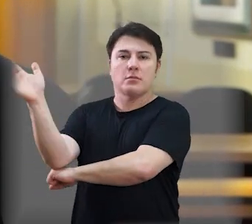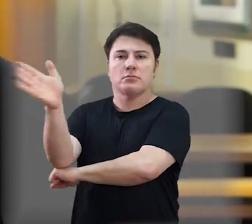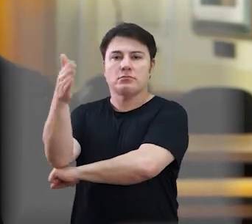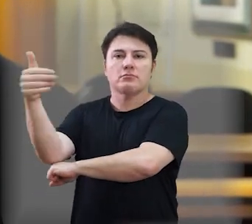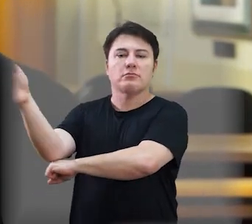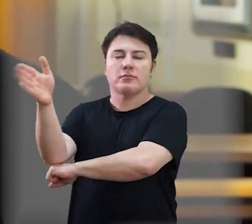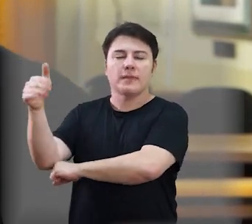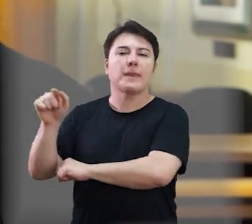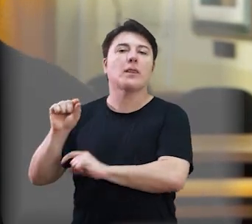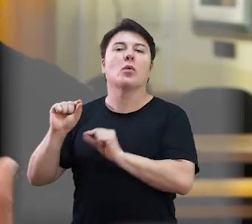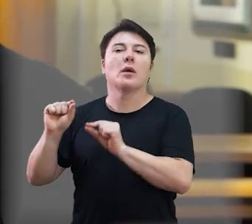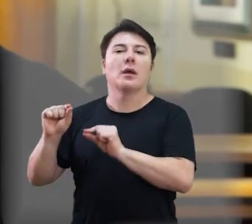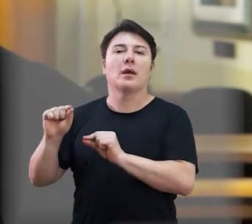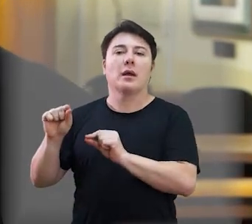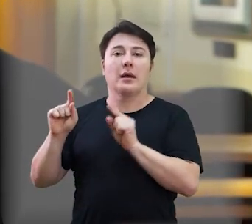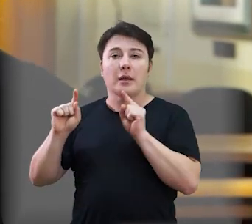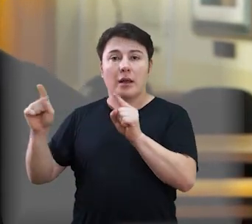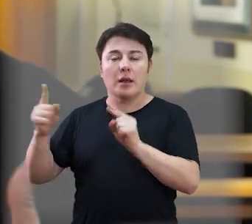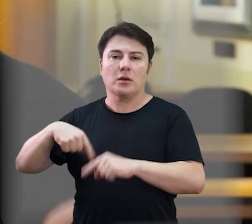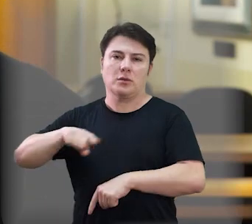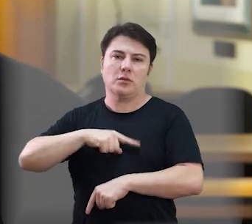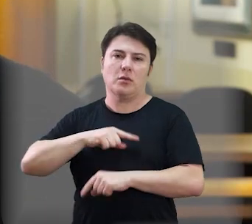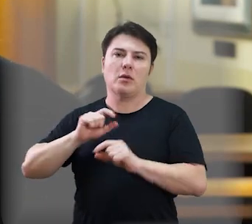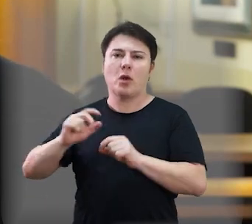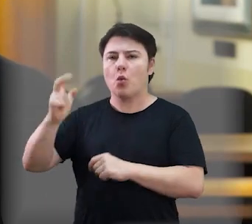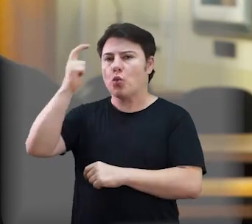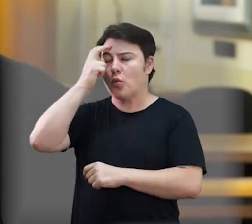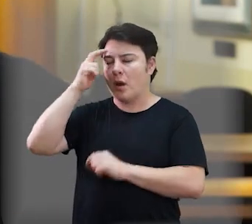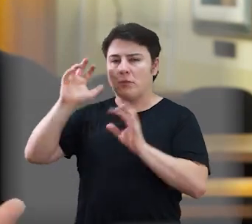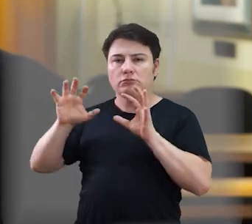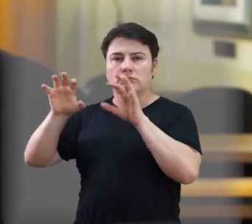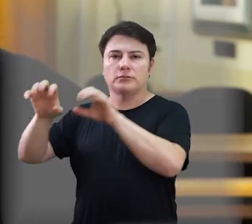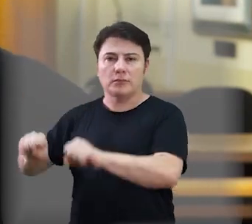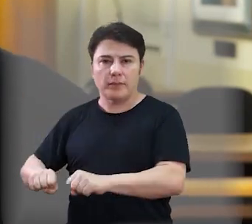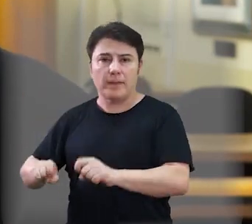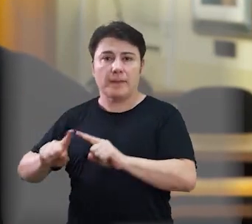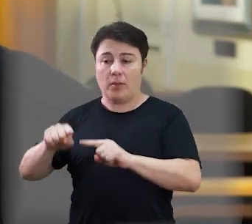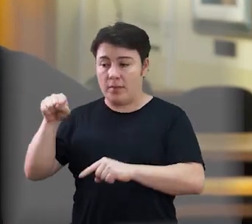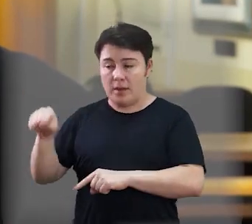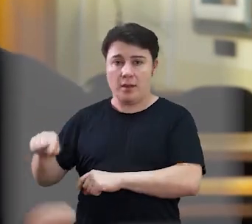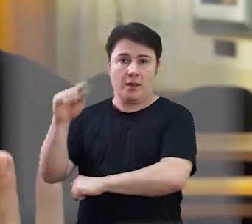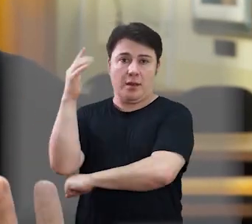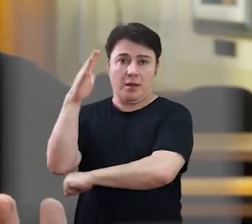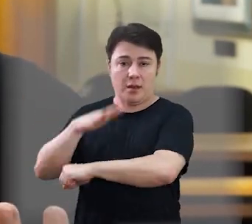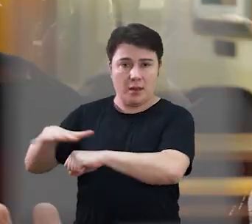das Bandeiras a fazer um processo de ocupação cultural da praça,